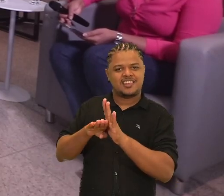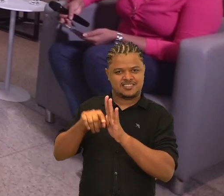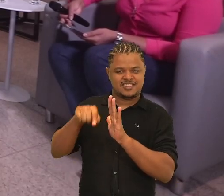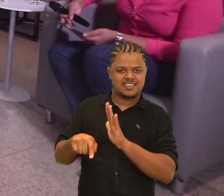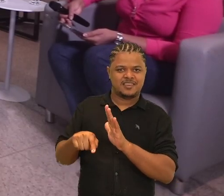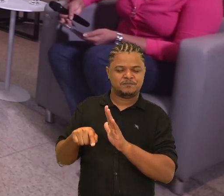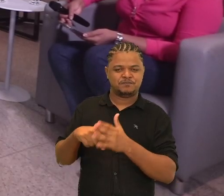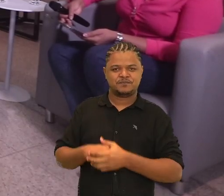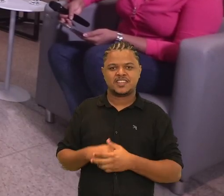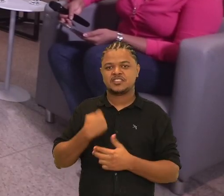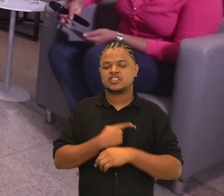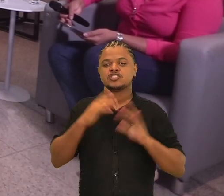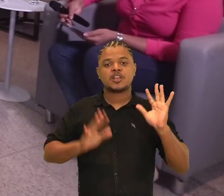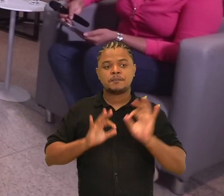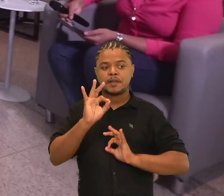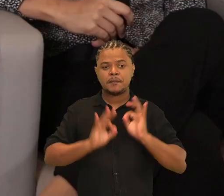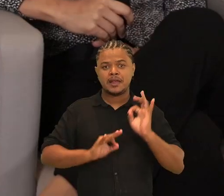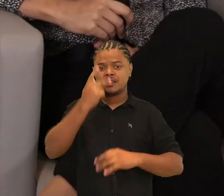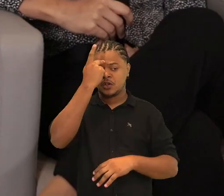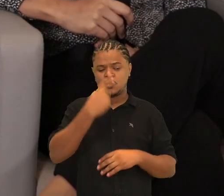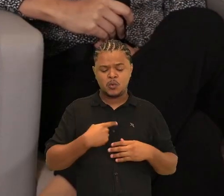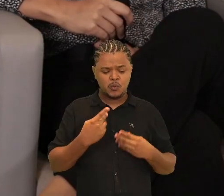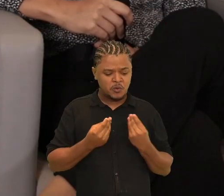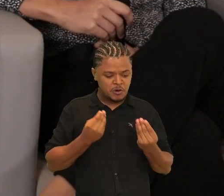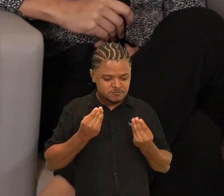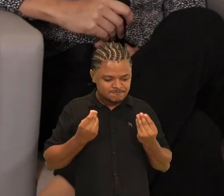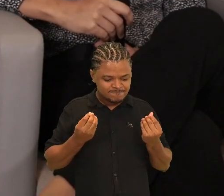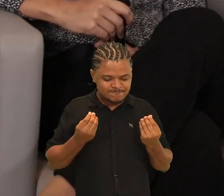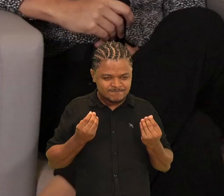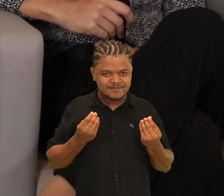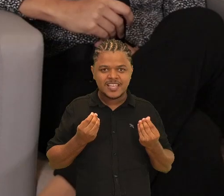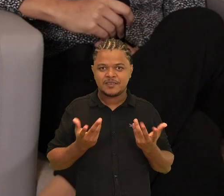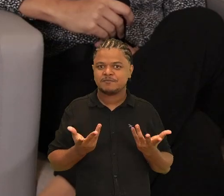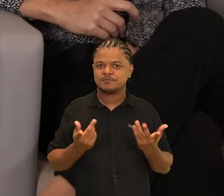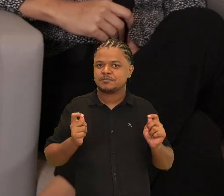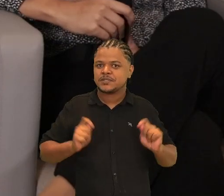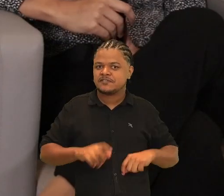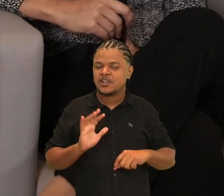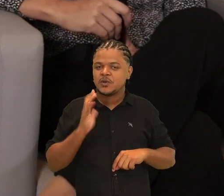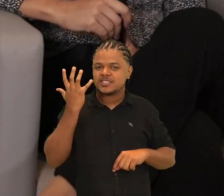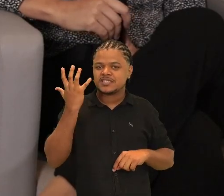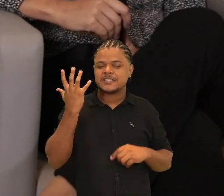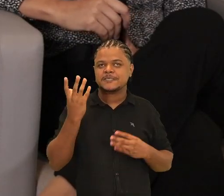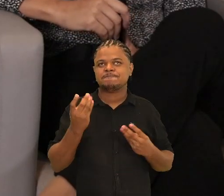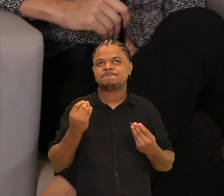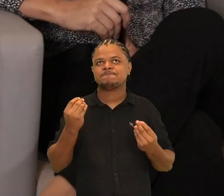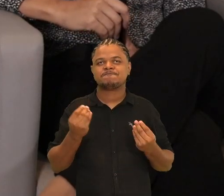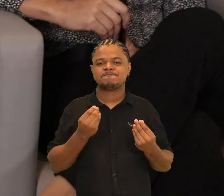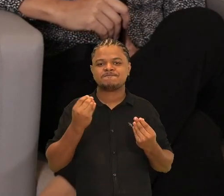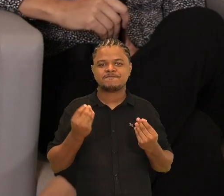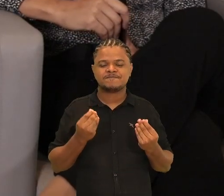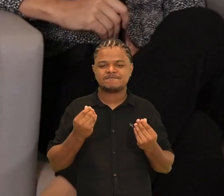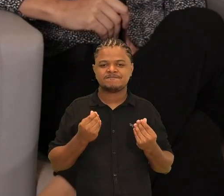já estava naquela preparação para o pior, digamos assim, para algo que pudesse acontecer super, que não